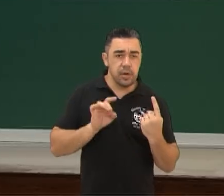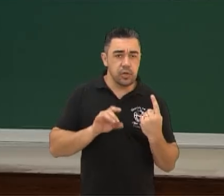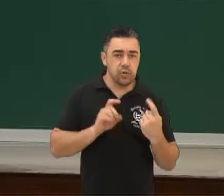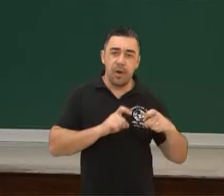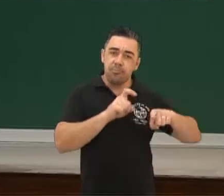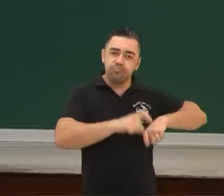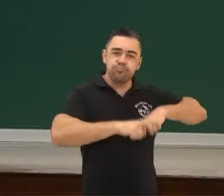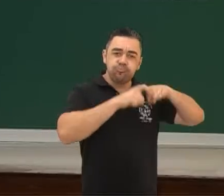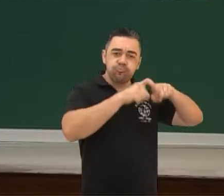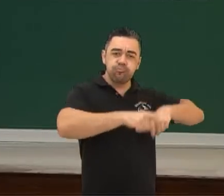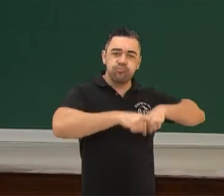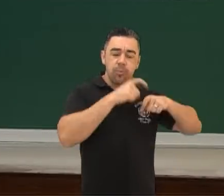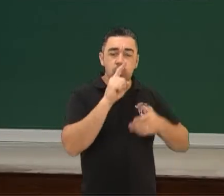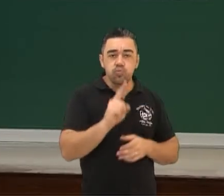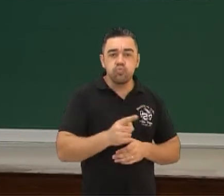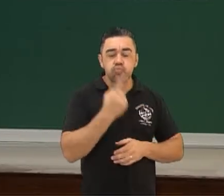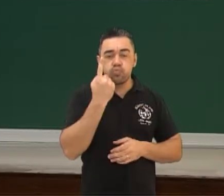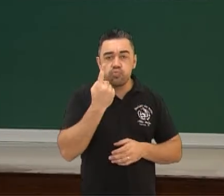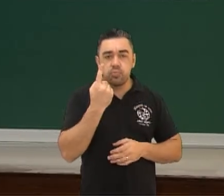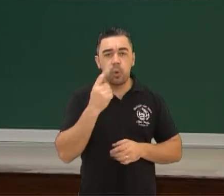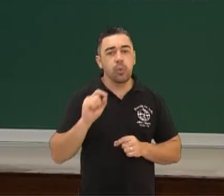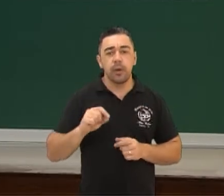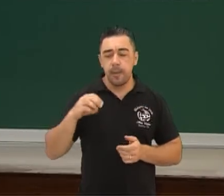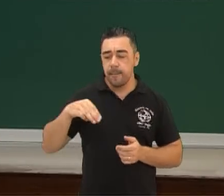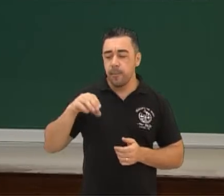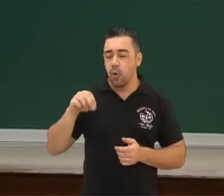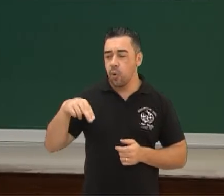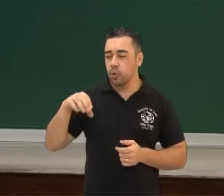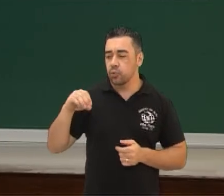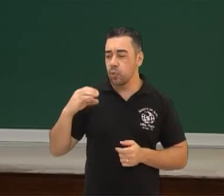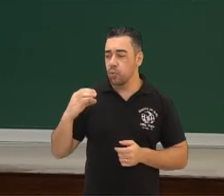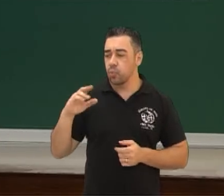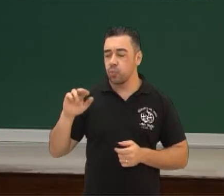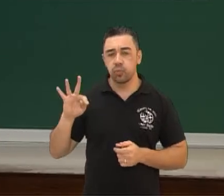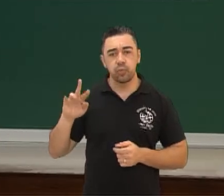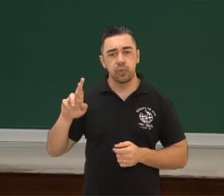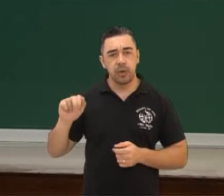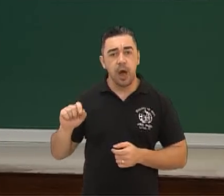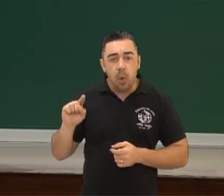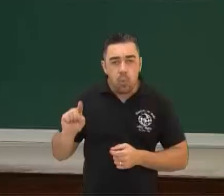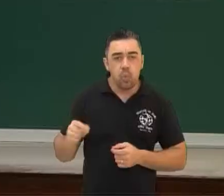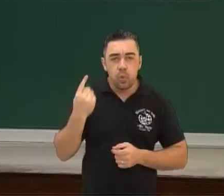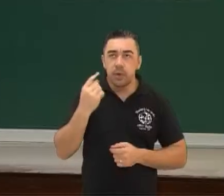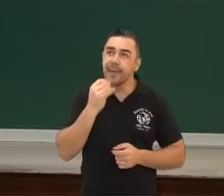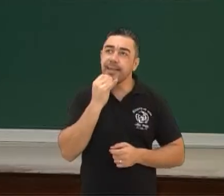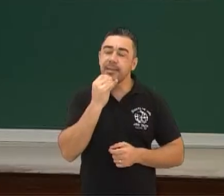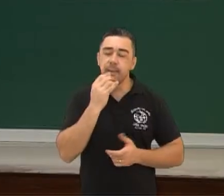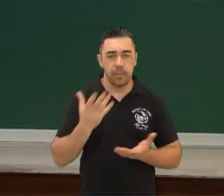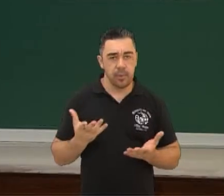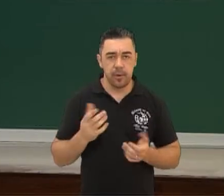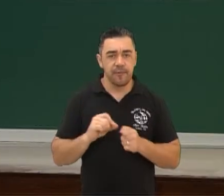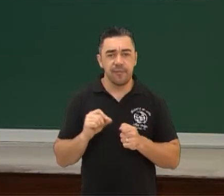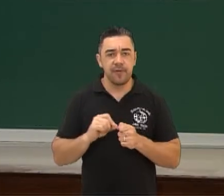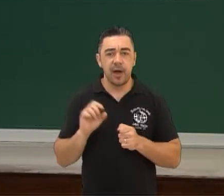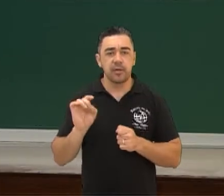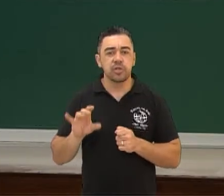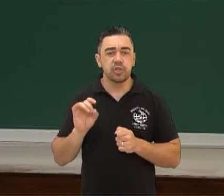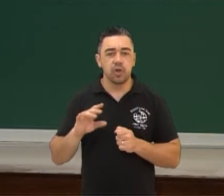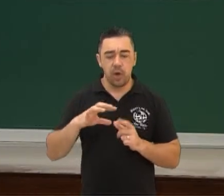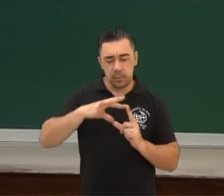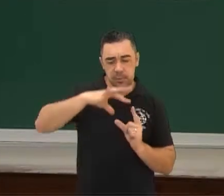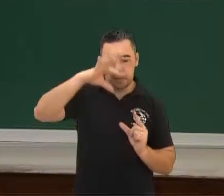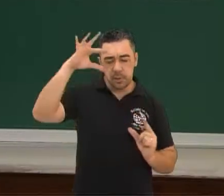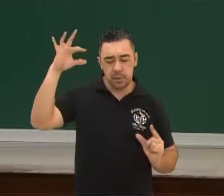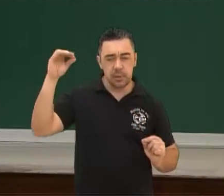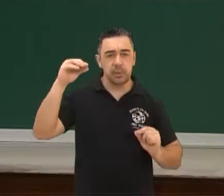que são monoculturas? Quando há a plantação de um único produto naquela propriedade. Por exemplo, planta-se só